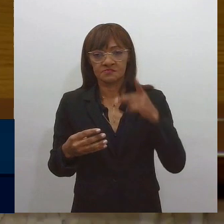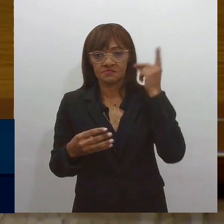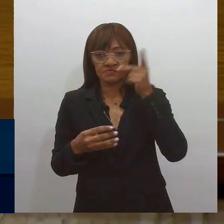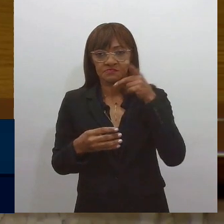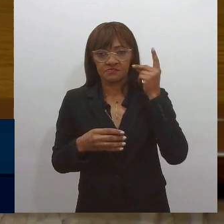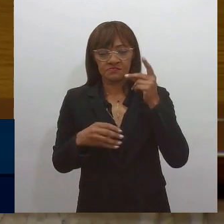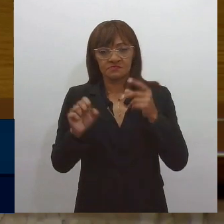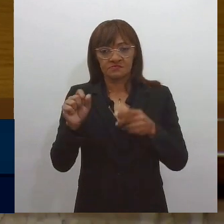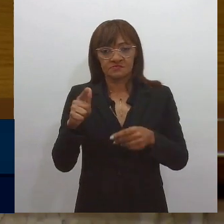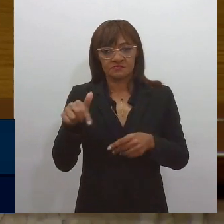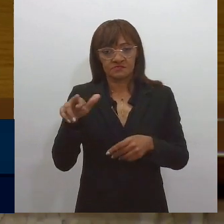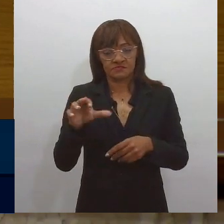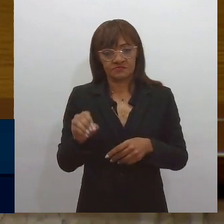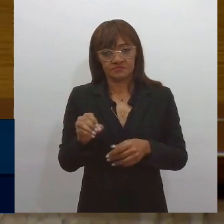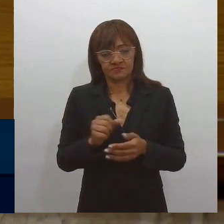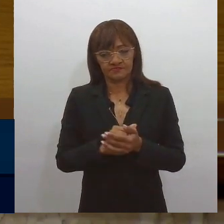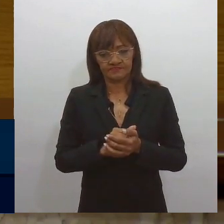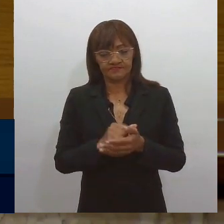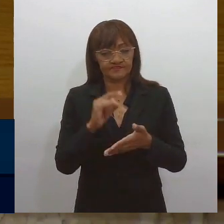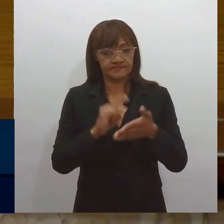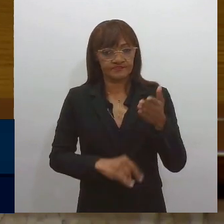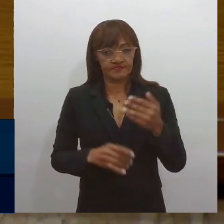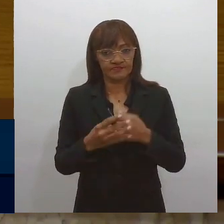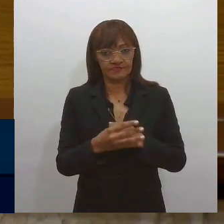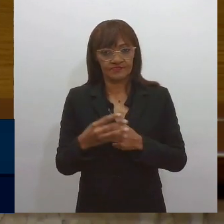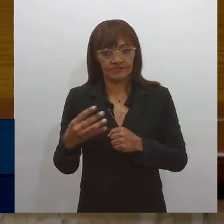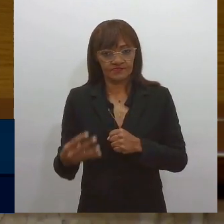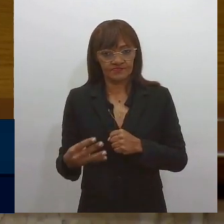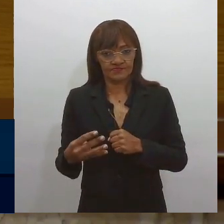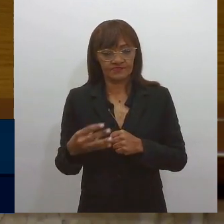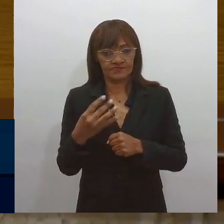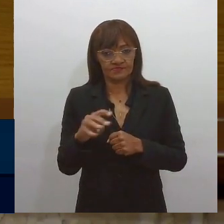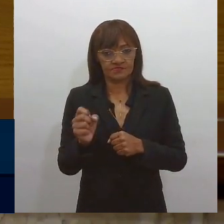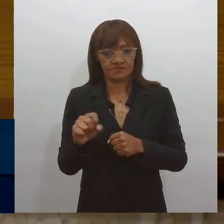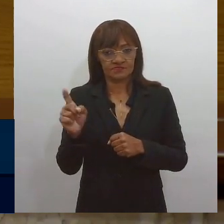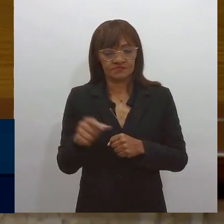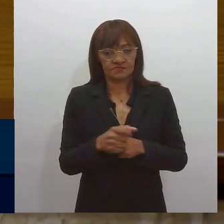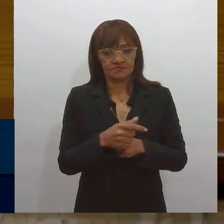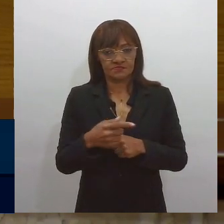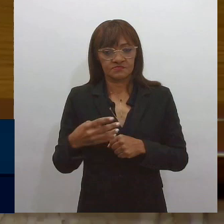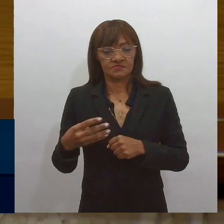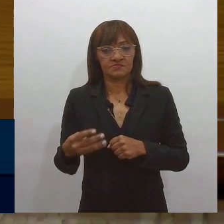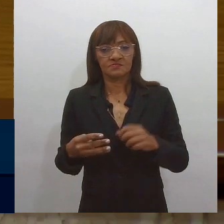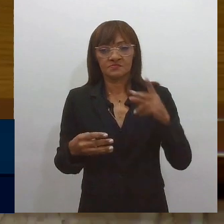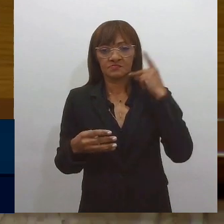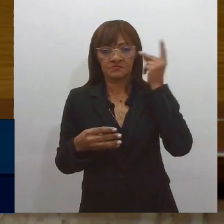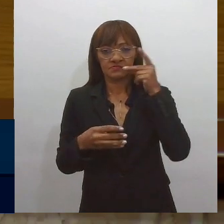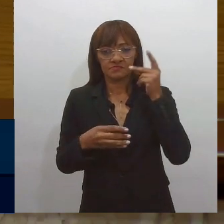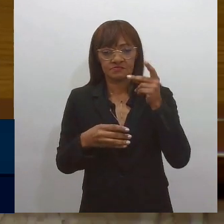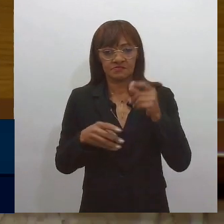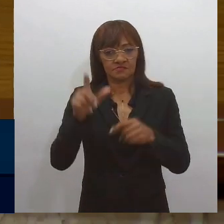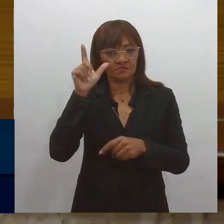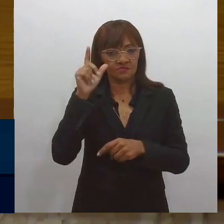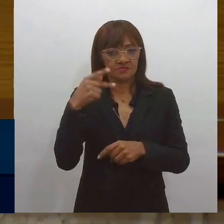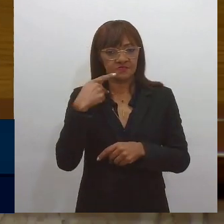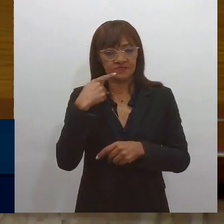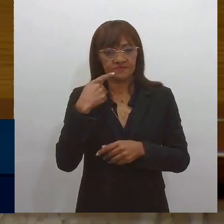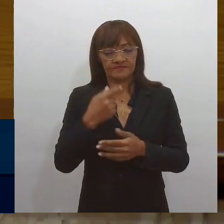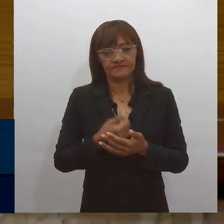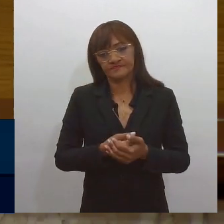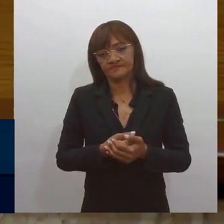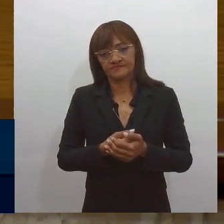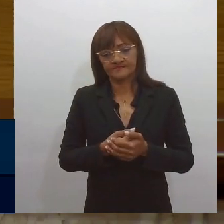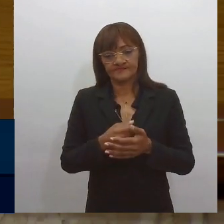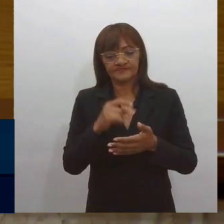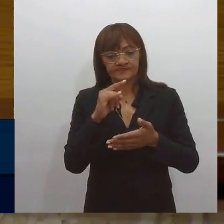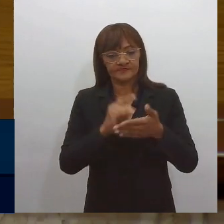44 48 224 autoria do deputado Luciano Pimentel Moção número 49/4